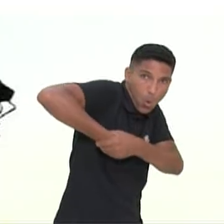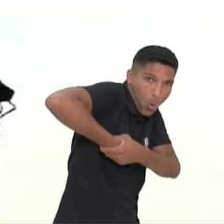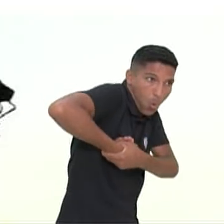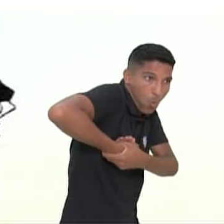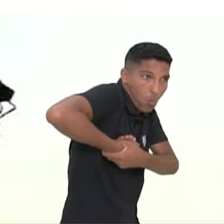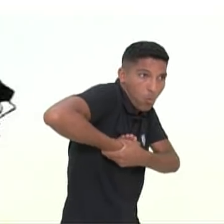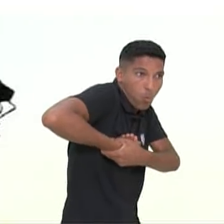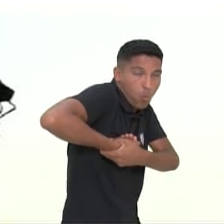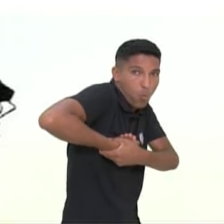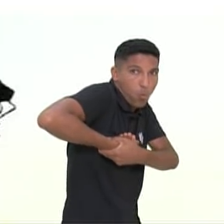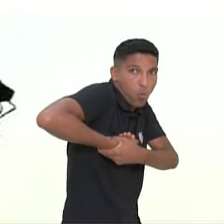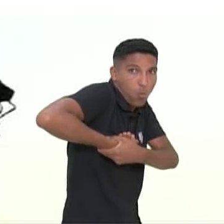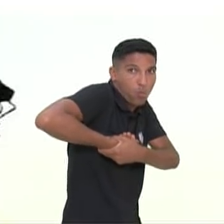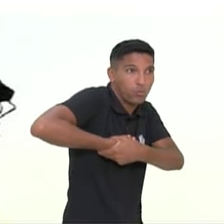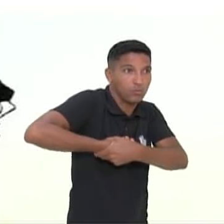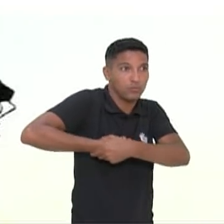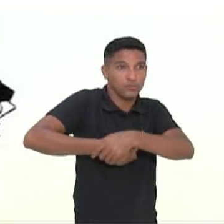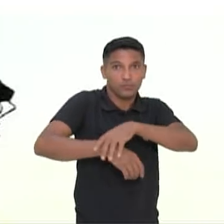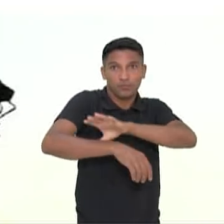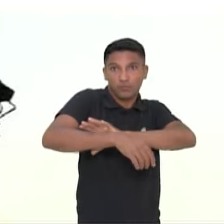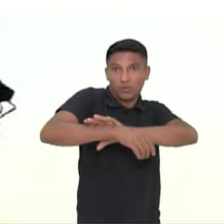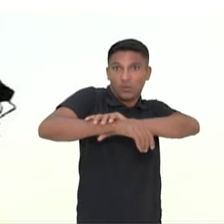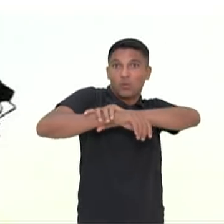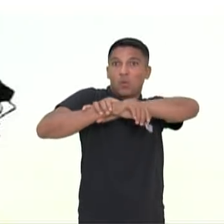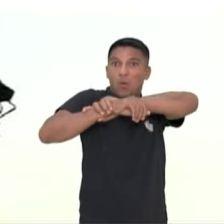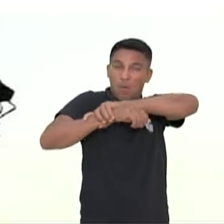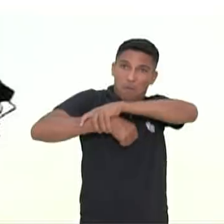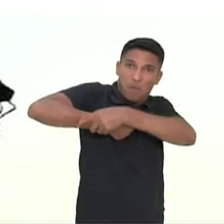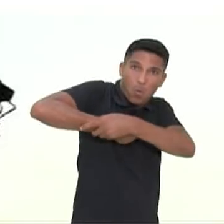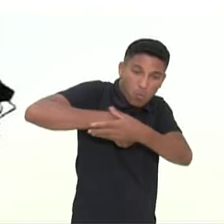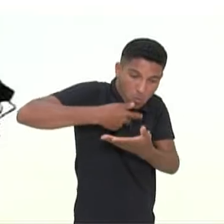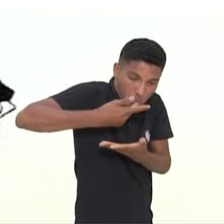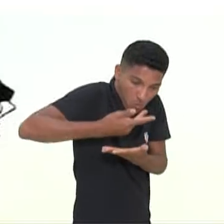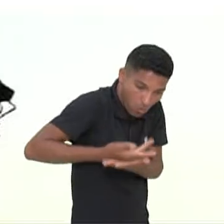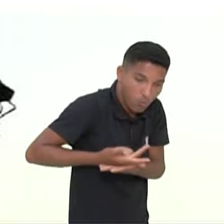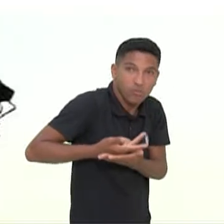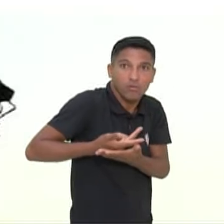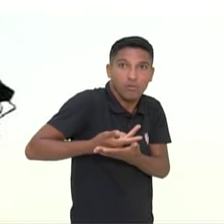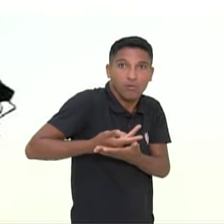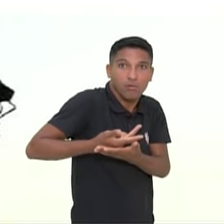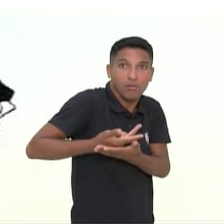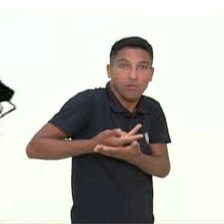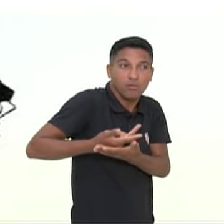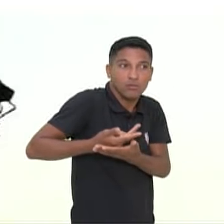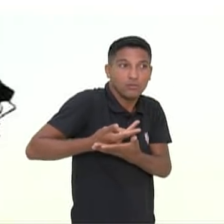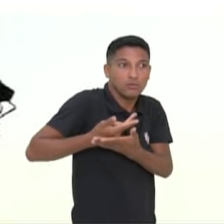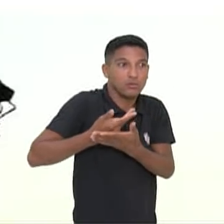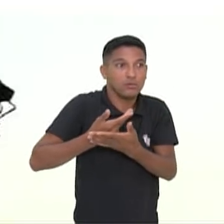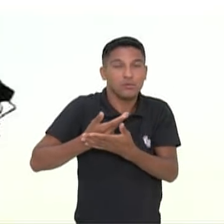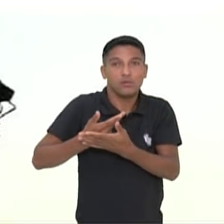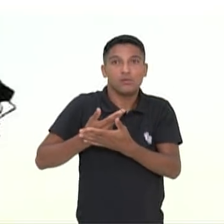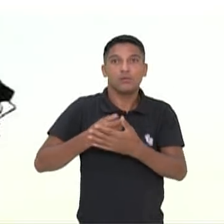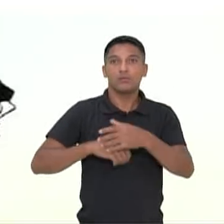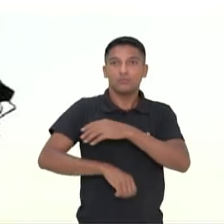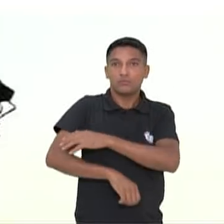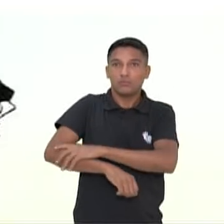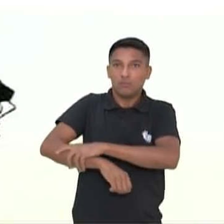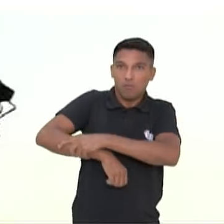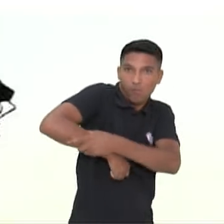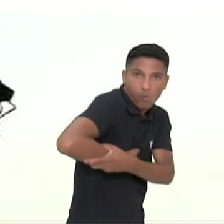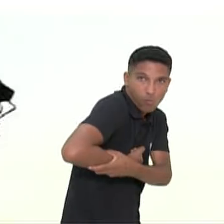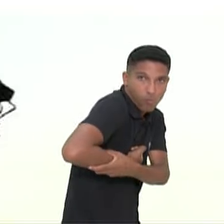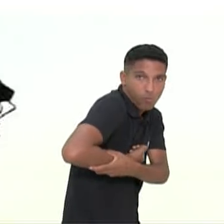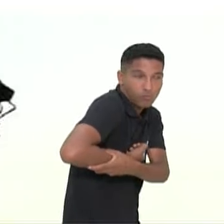Torcer o braço, essa parte do cotovelo até o pulso, né? Fazer uma torção nessa parte do